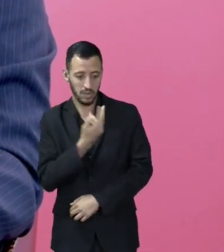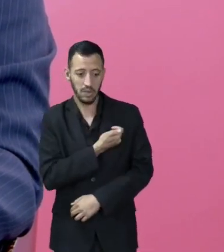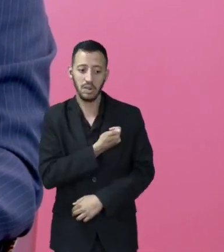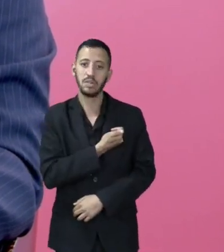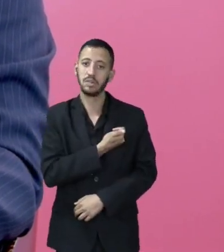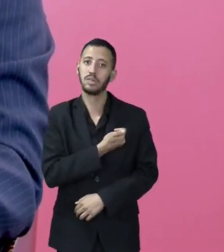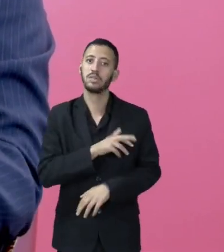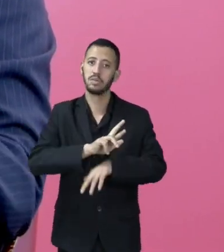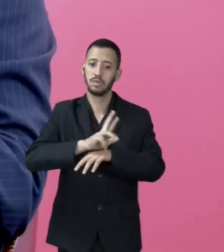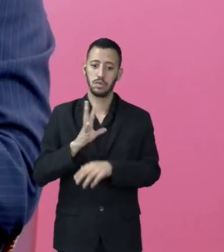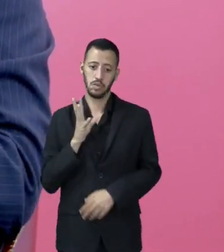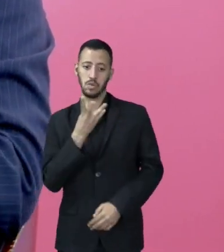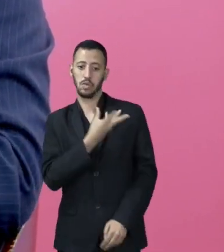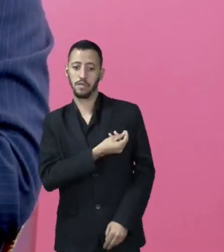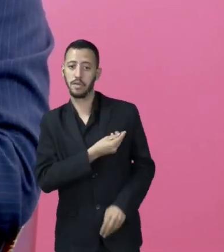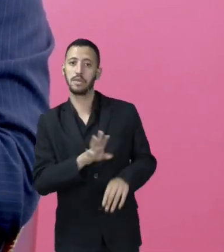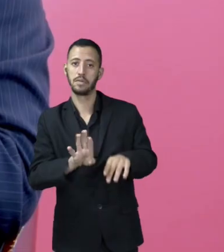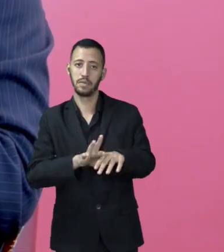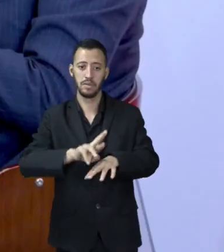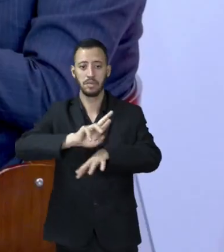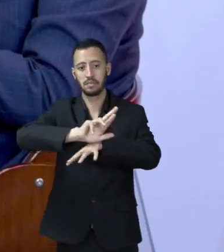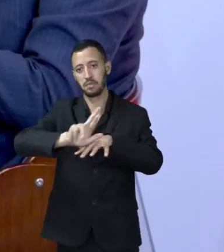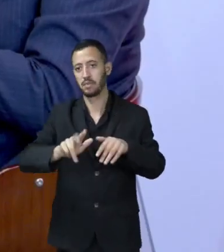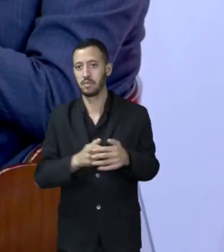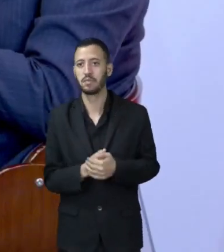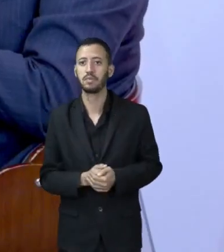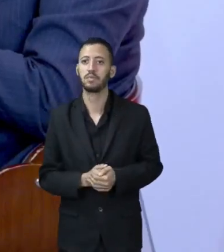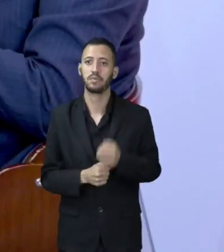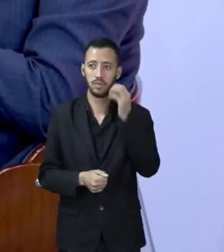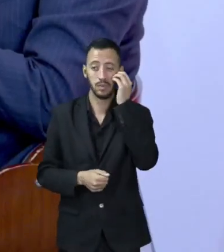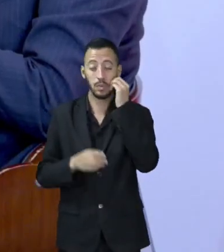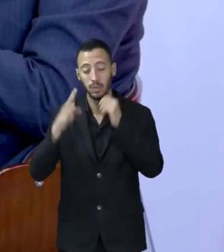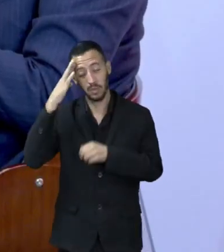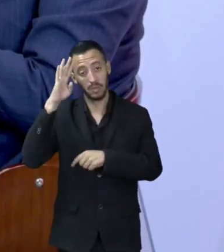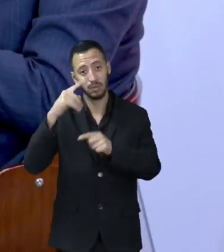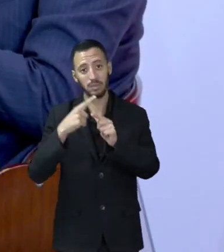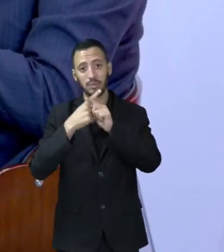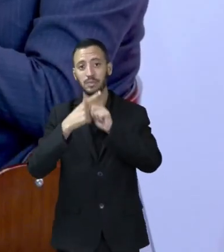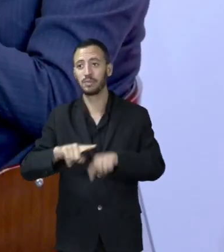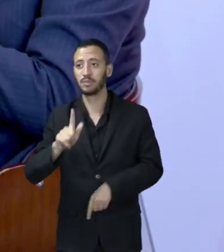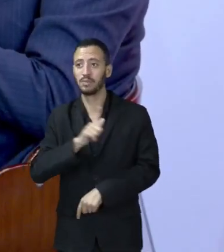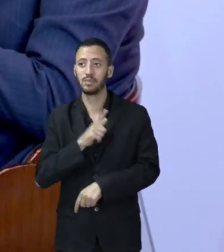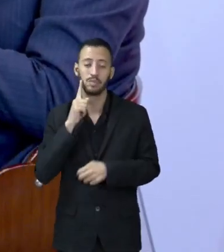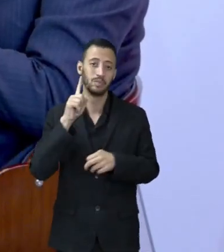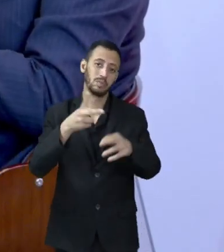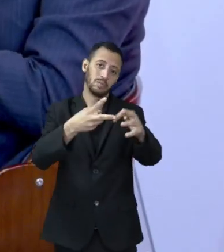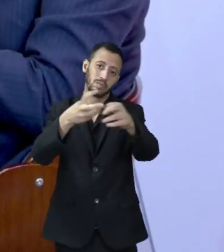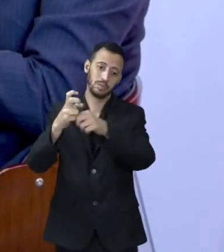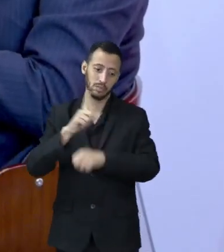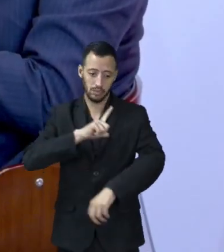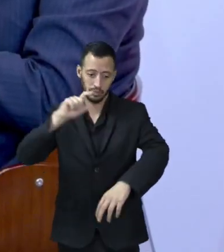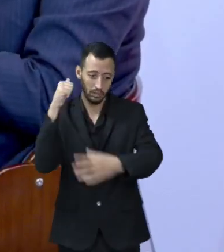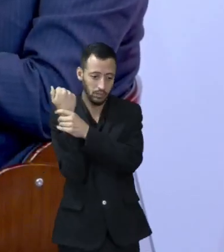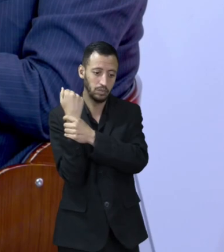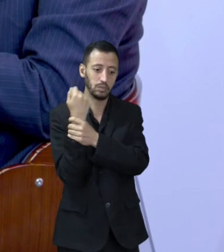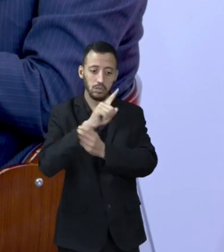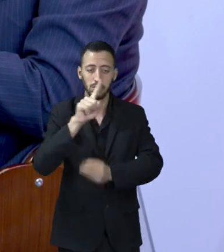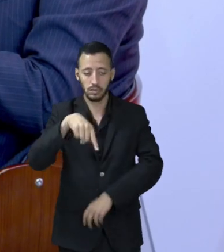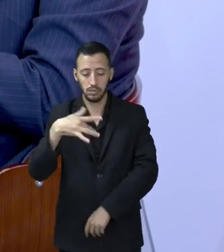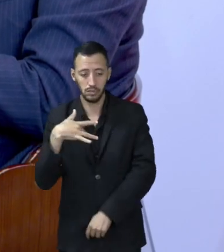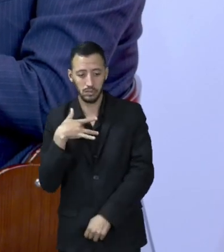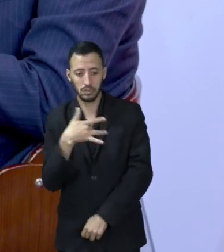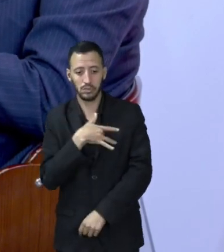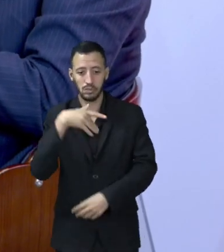travestis, etc. E qual é o principal desafio, Alicia, que você observa assim, para garantir a